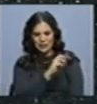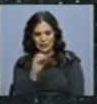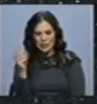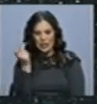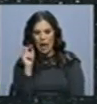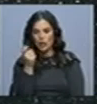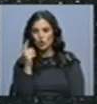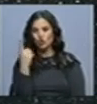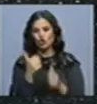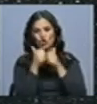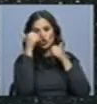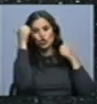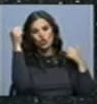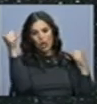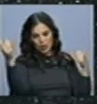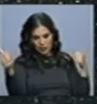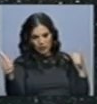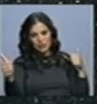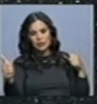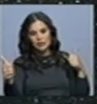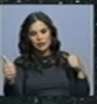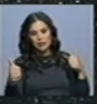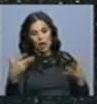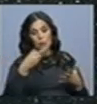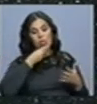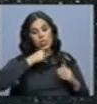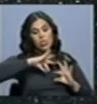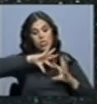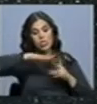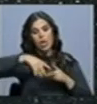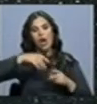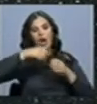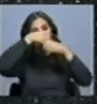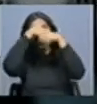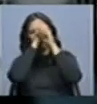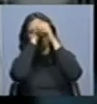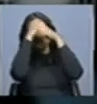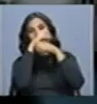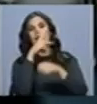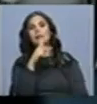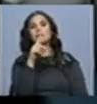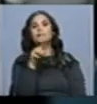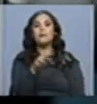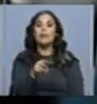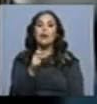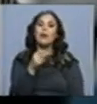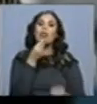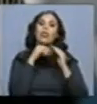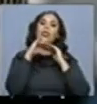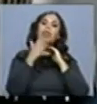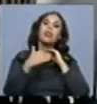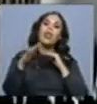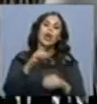de distância da Terra. E o que é que o ALMA e os bons céus do deserto do Atacama, no